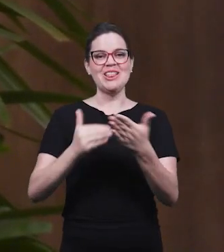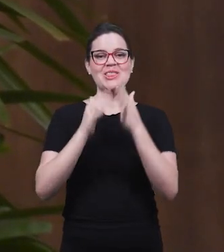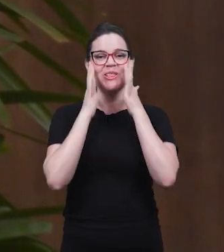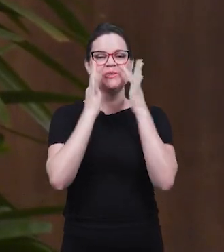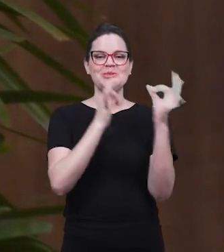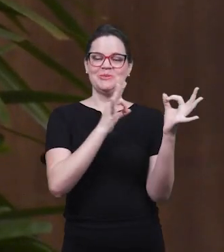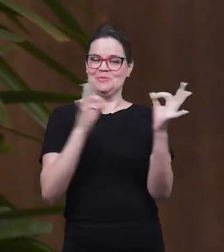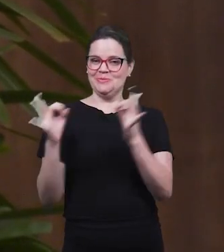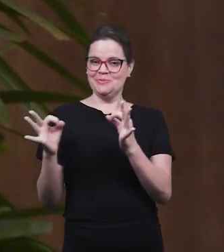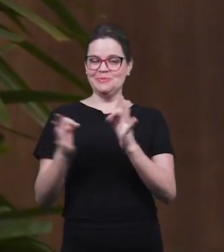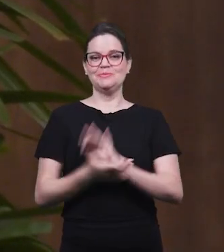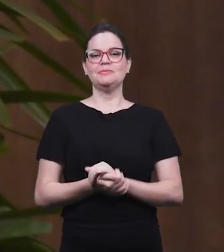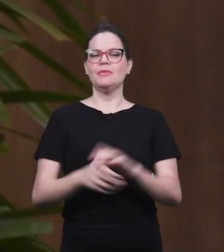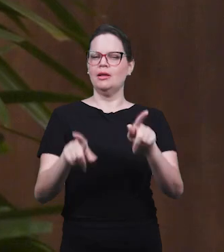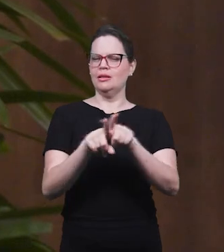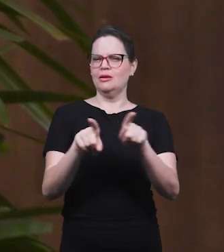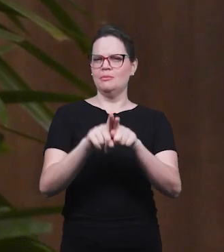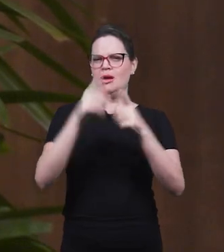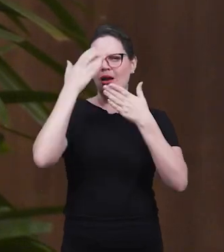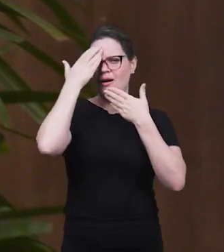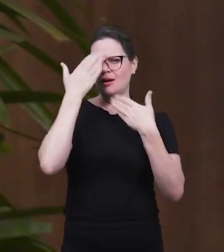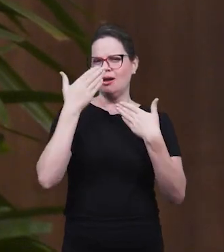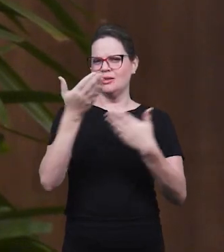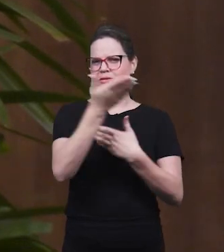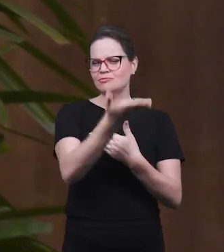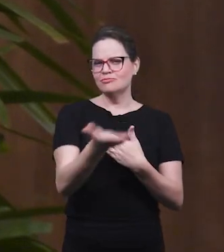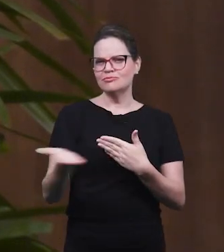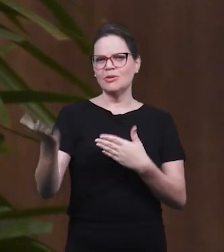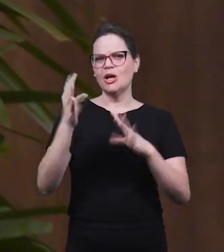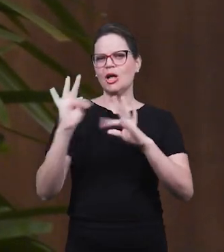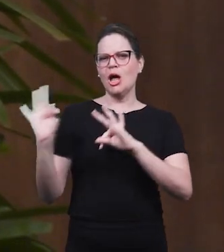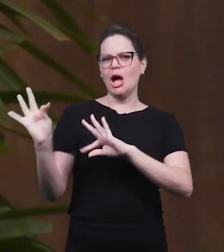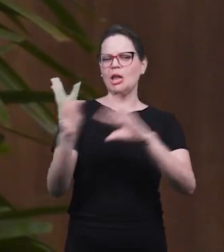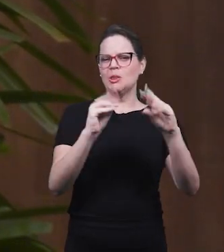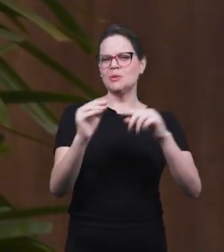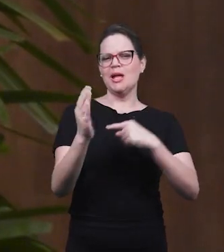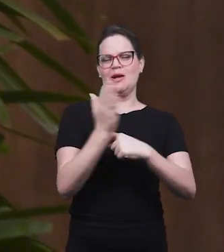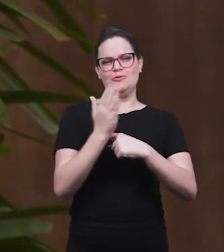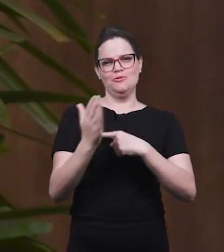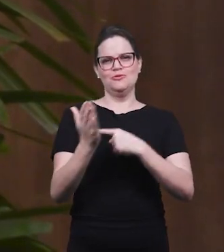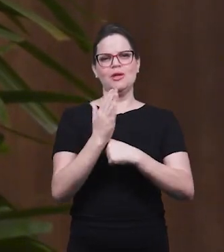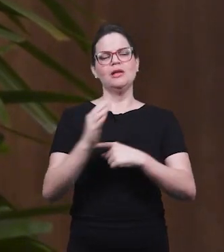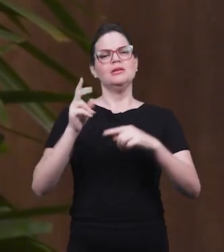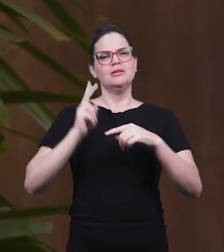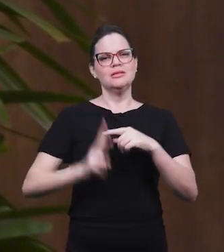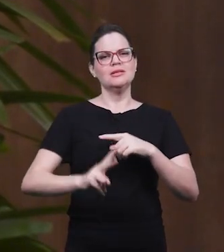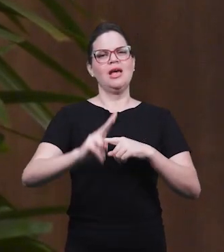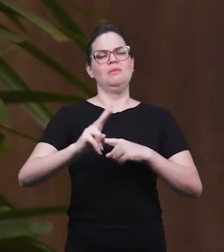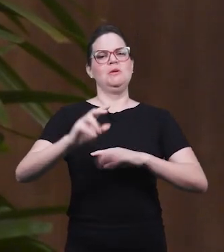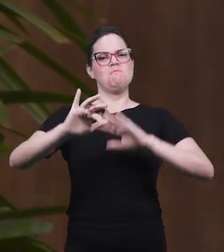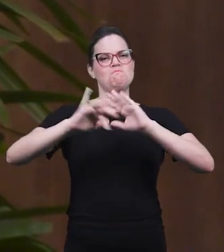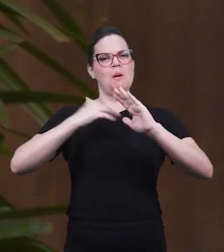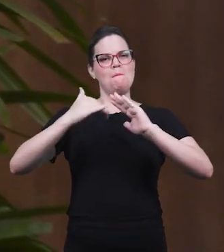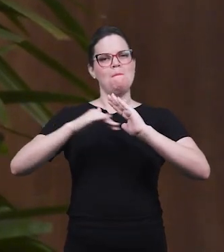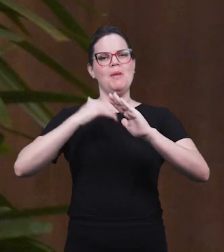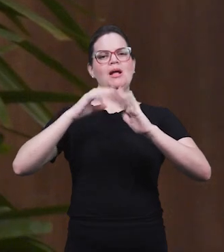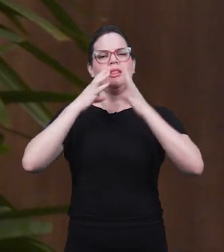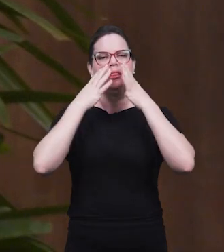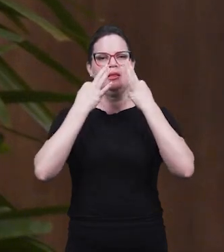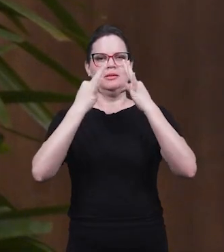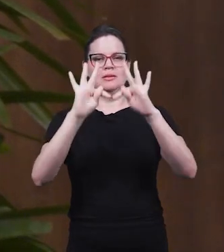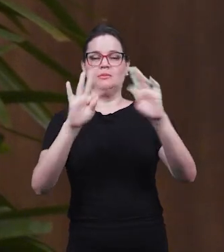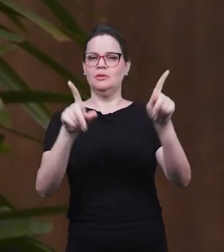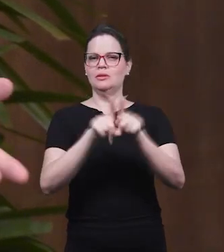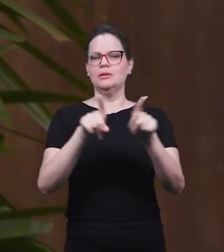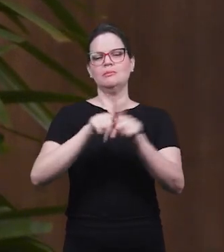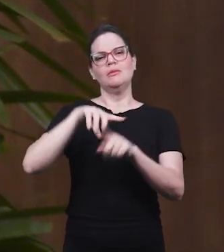nos assistindo e agradecer a todos que têm colaborado, enviando testemunhos e